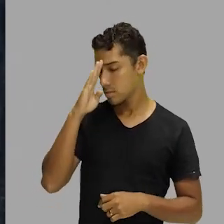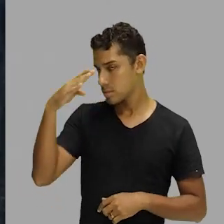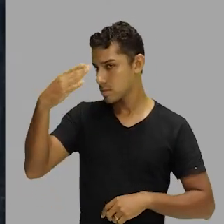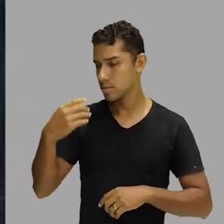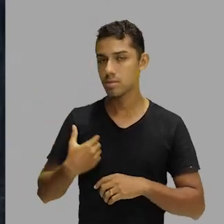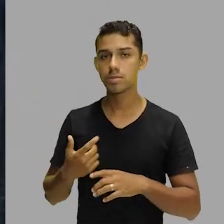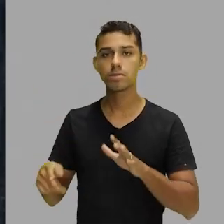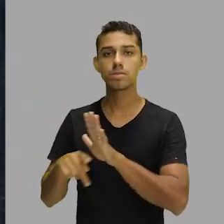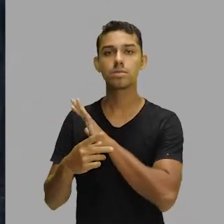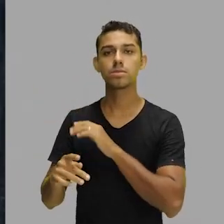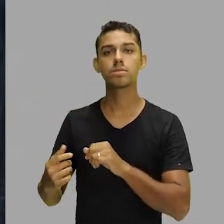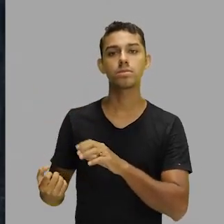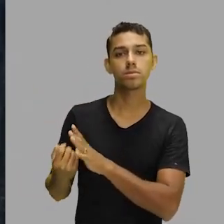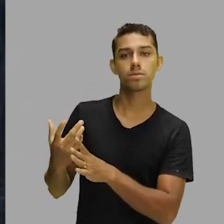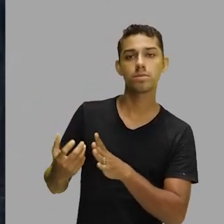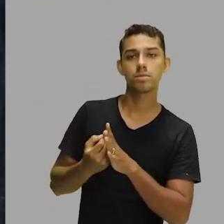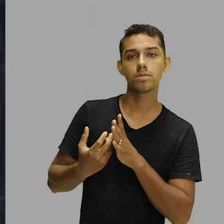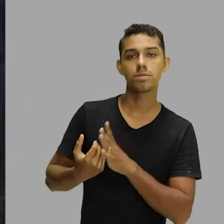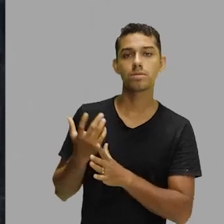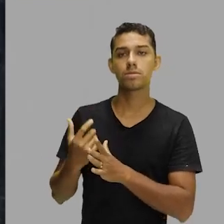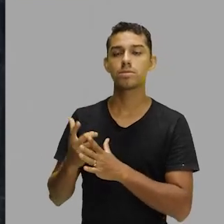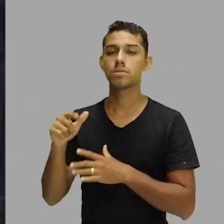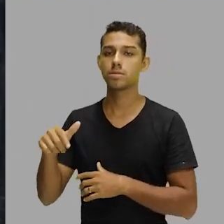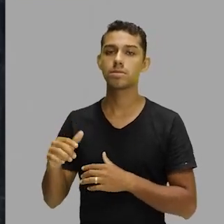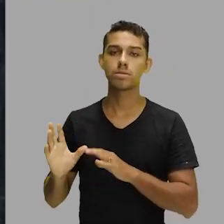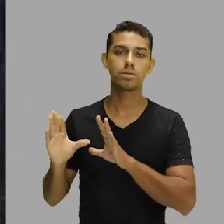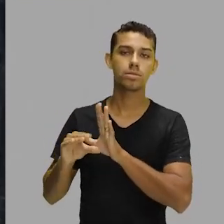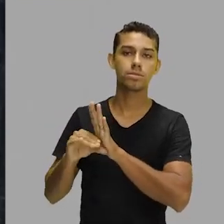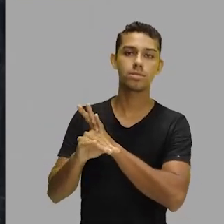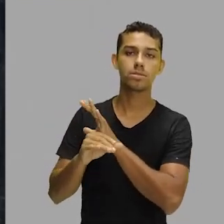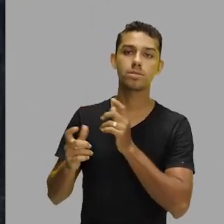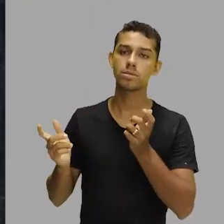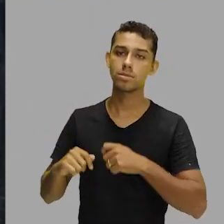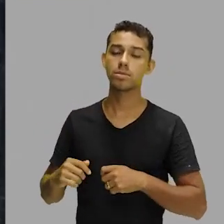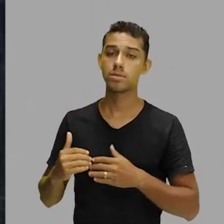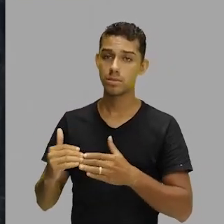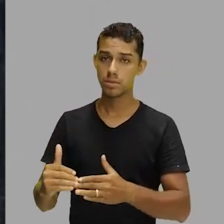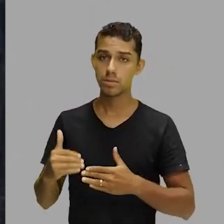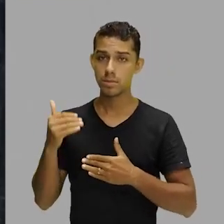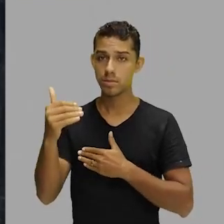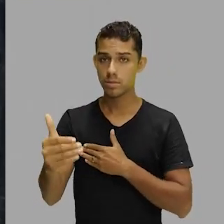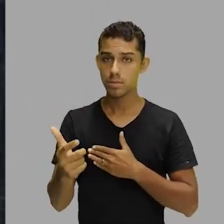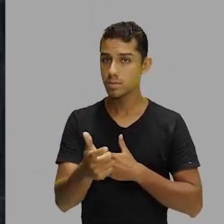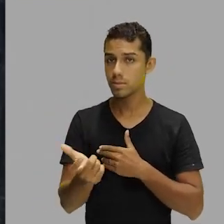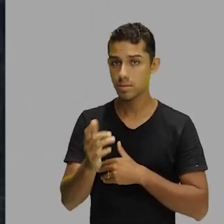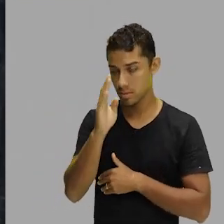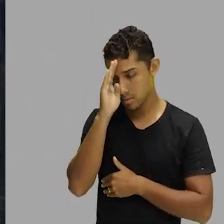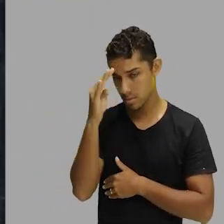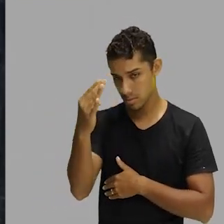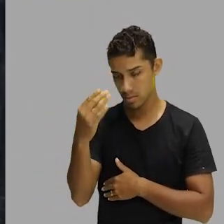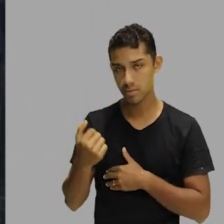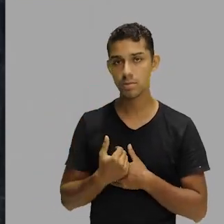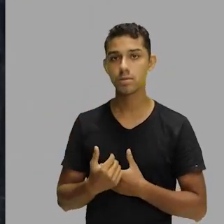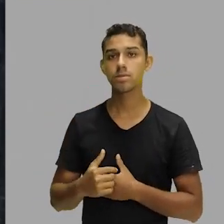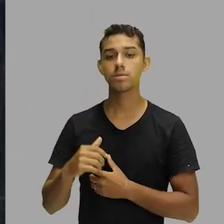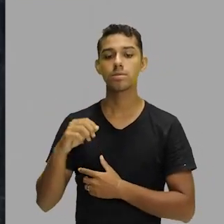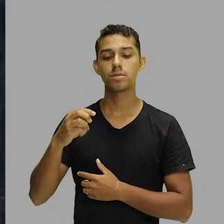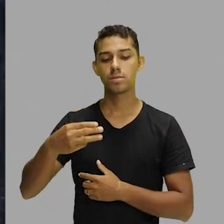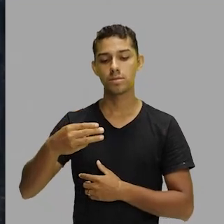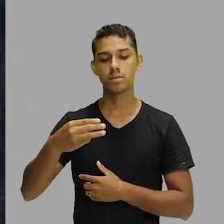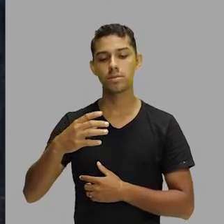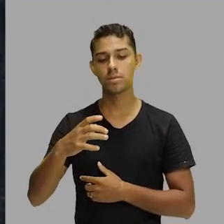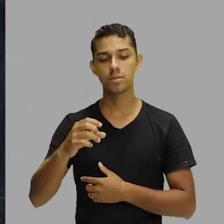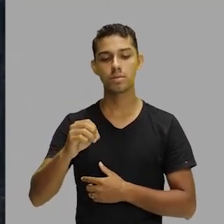formando o seu cromossomo bacteriano, né? Além desse DNA principal, desse